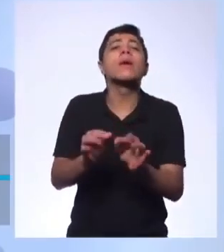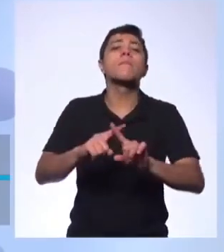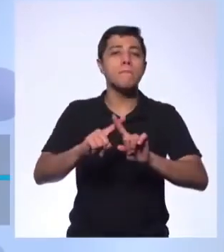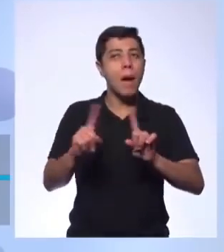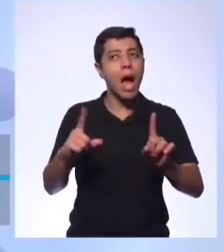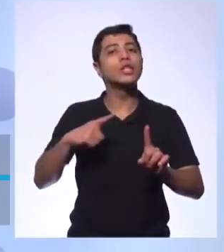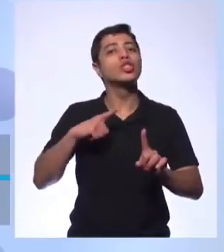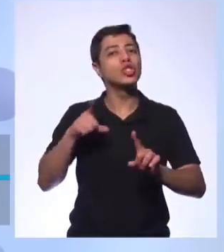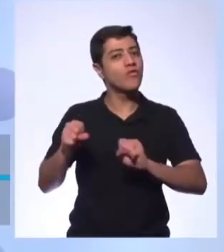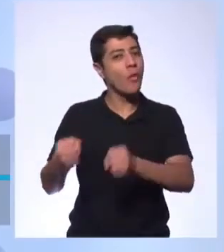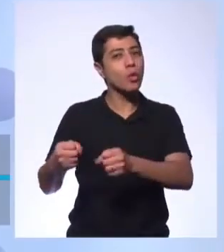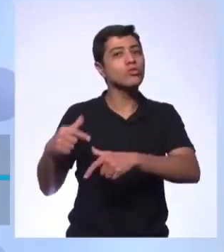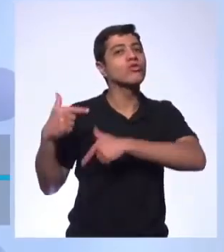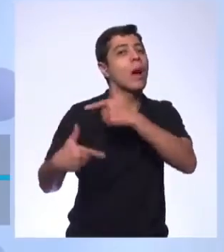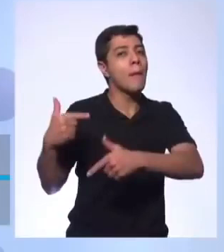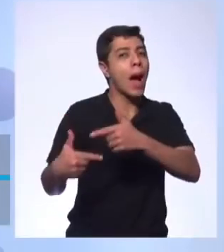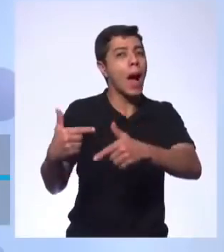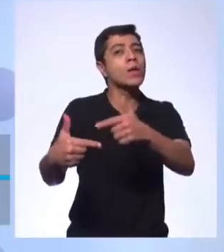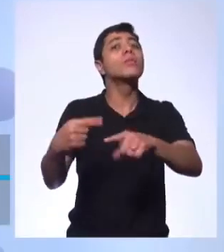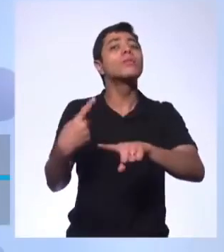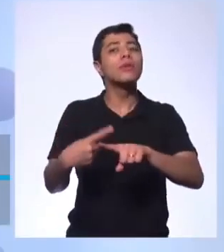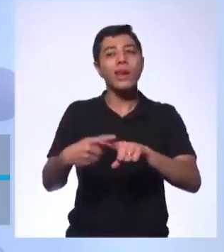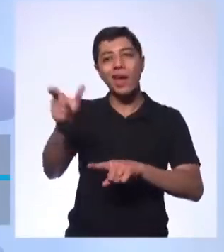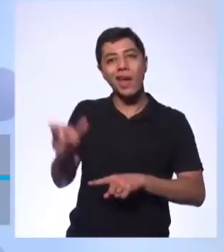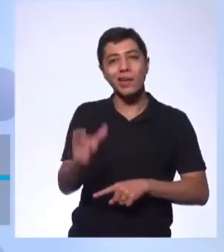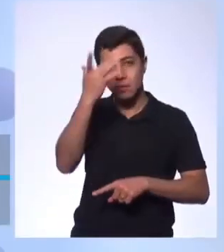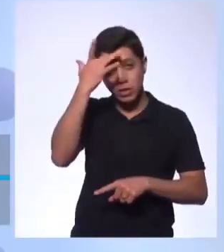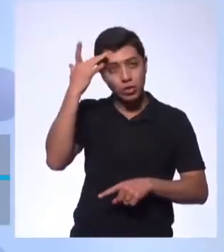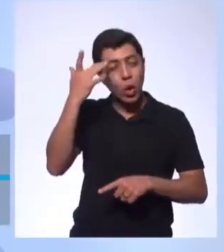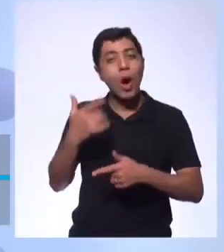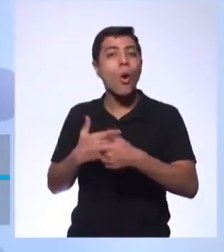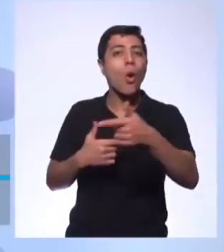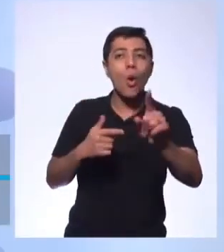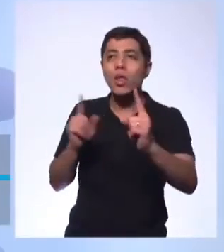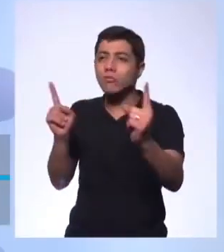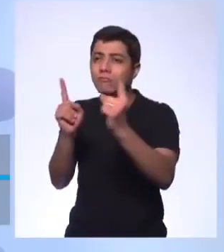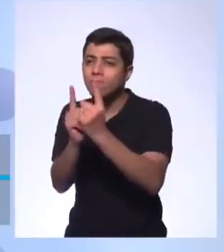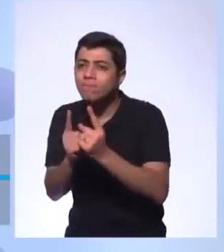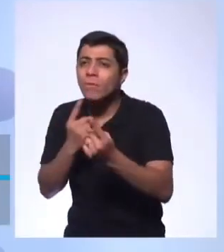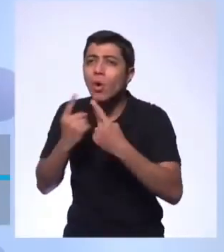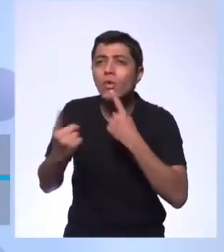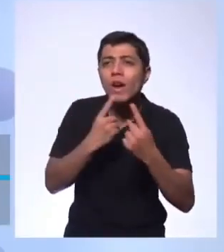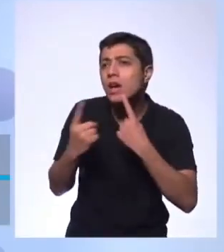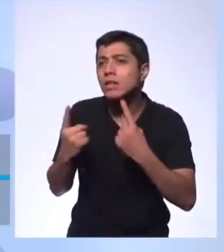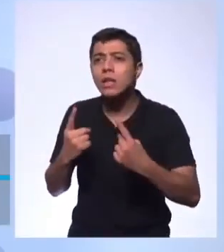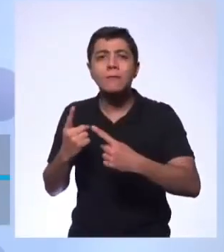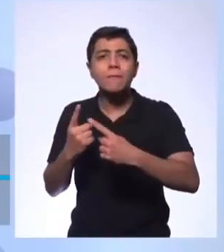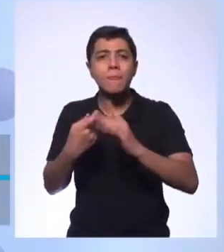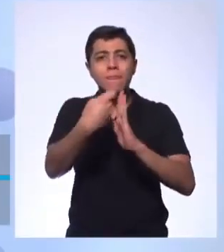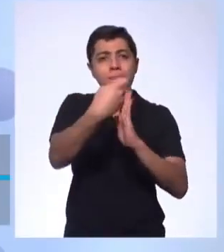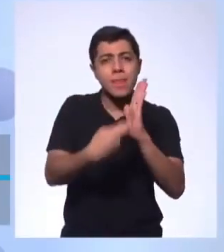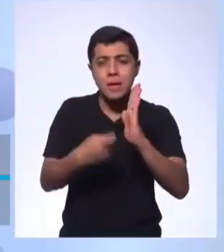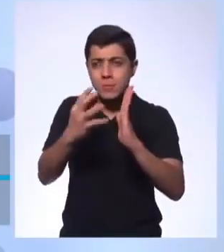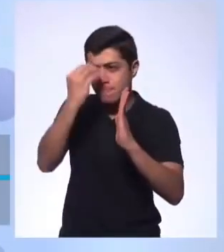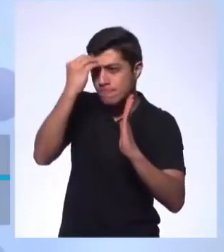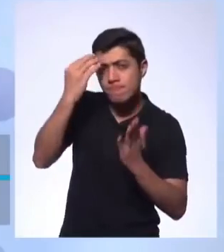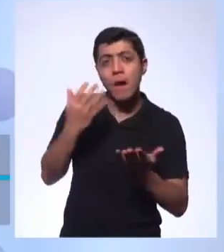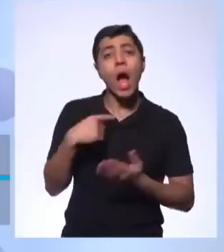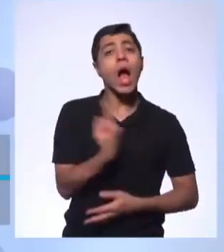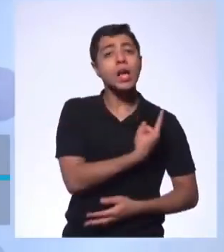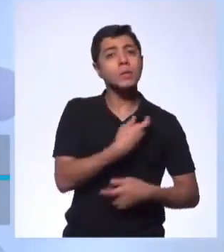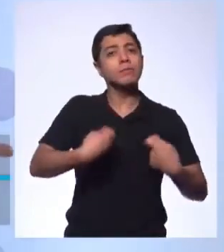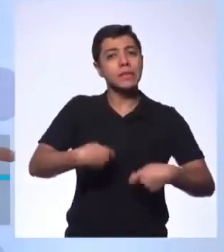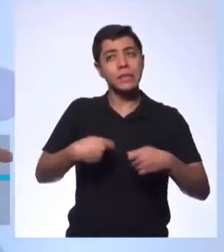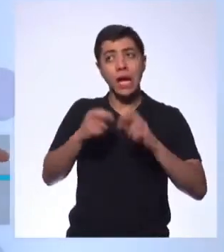mínimo, a pessoa conversar com outras pessoas e buscarem um texto, buscar encenação. Então temos que respeitar. Eu